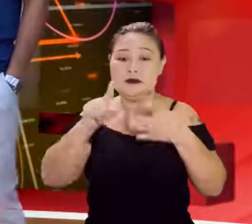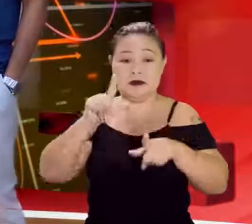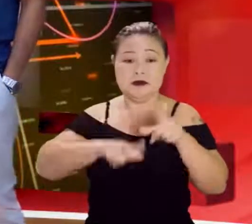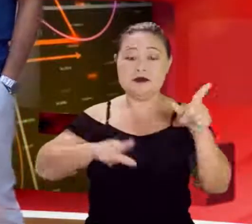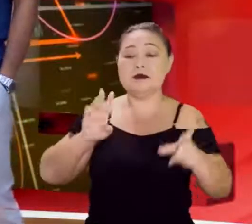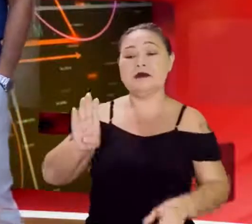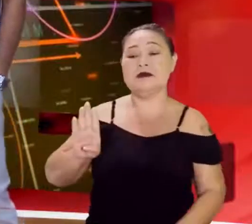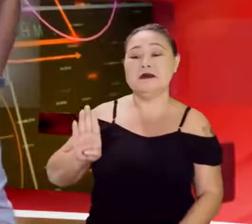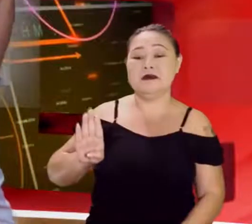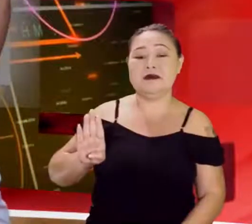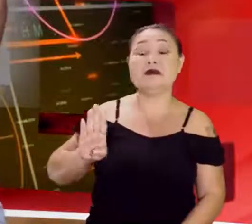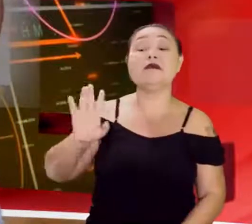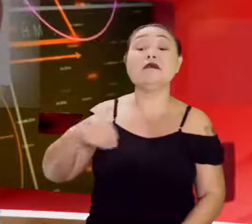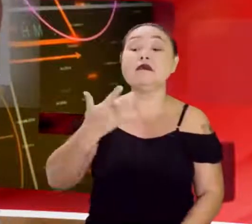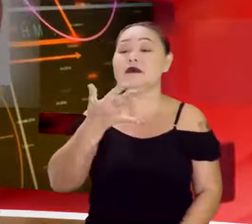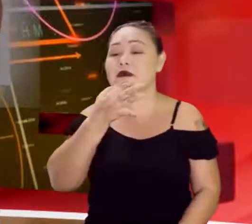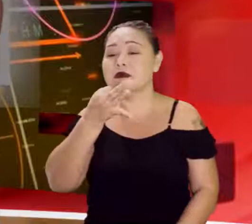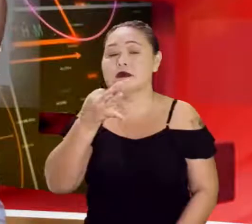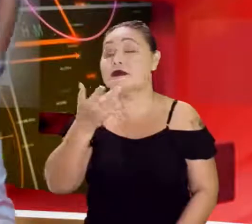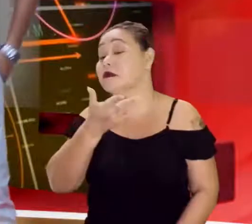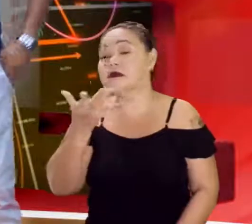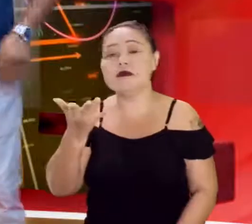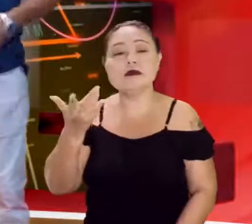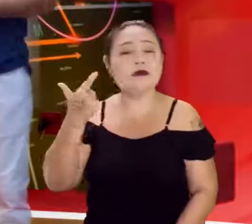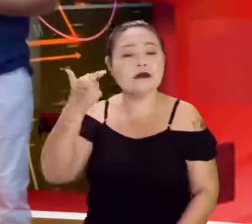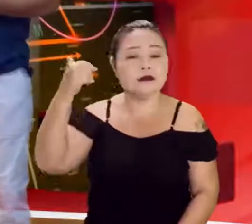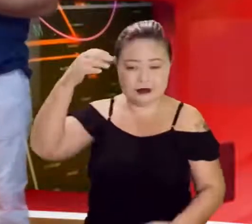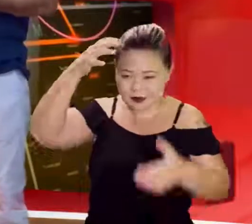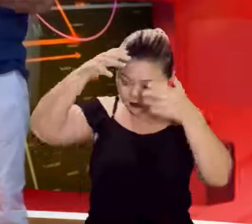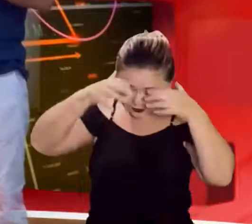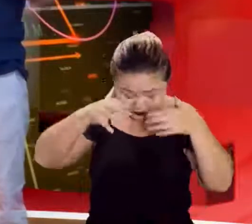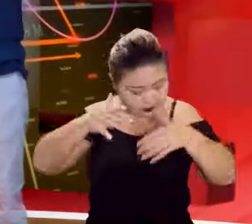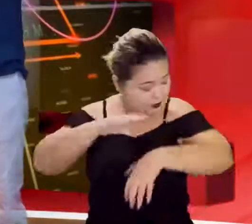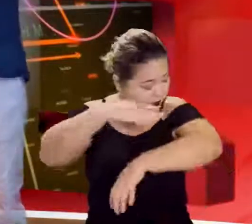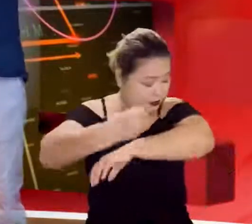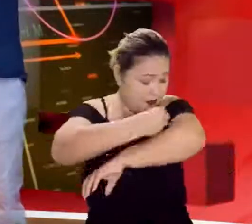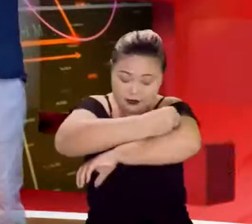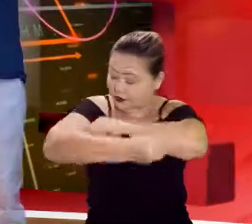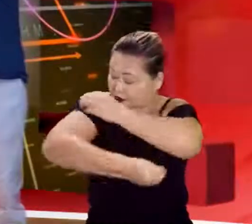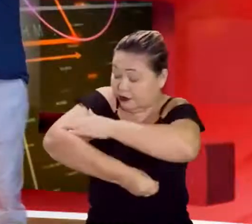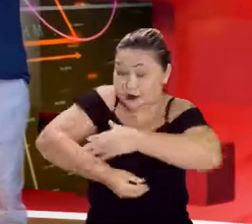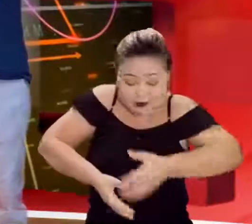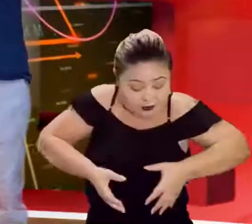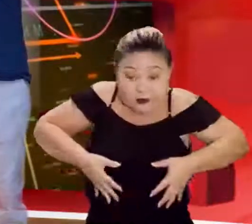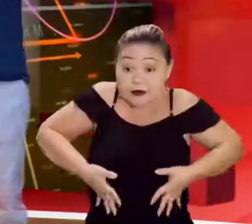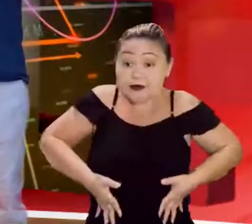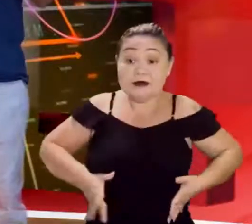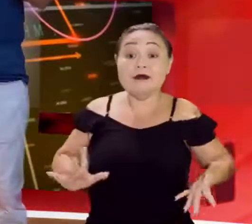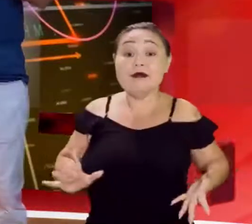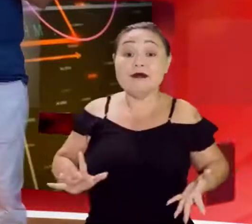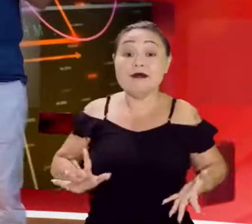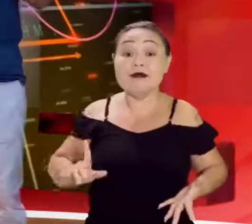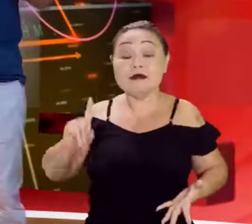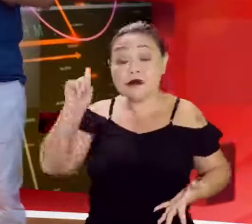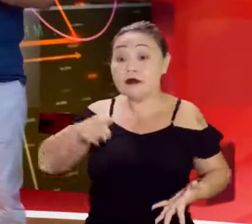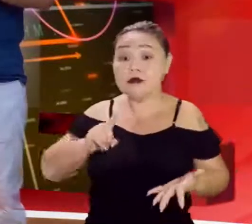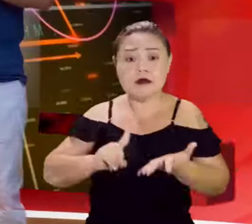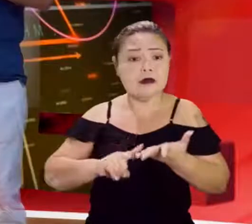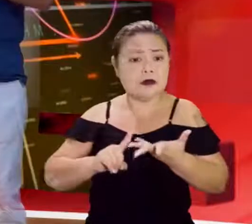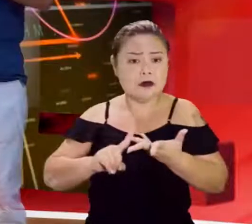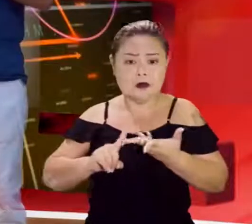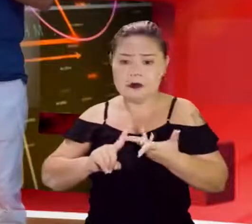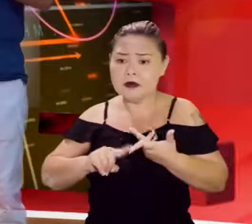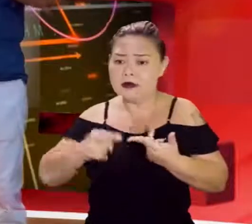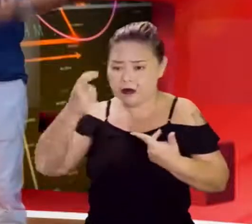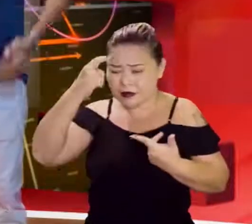B. 4. E aí, e o buraco que enfia a cabeça, que enfia os braços, que enfia o corpo? Olha aí, gente, é muito buraco.